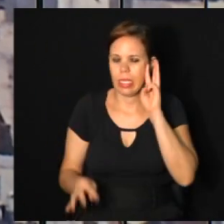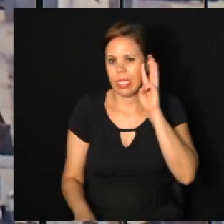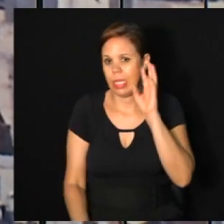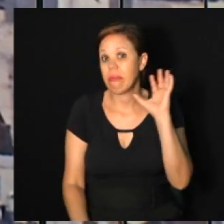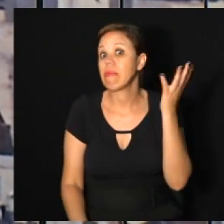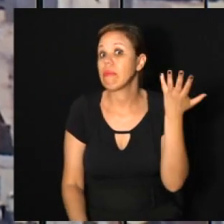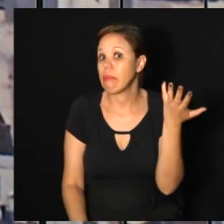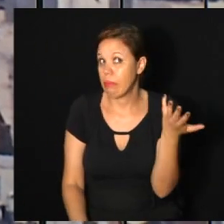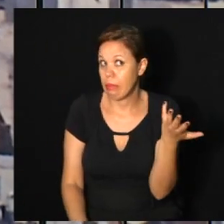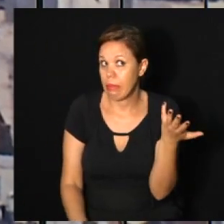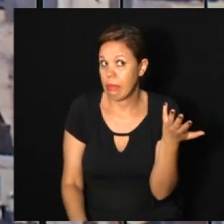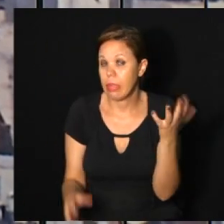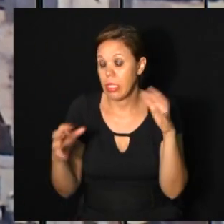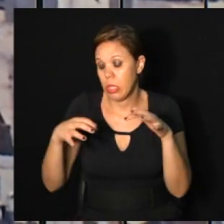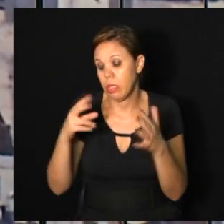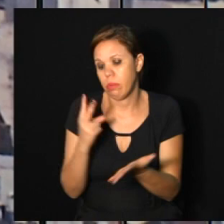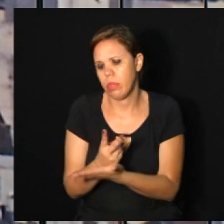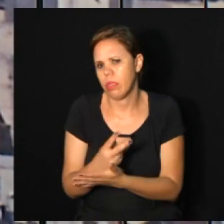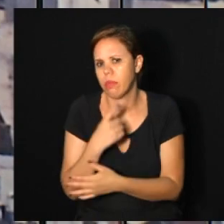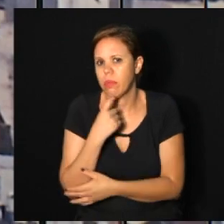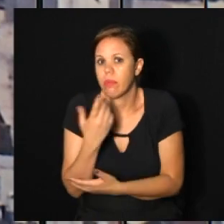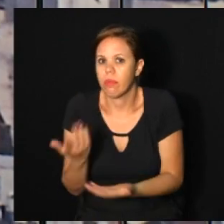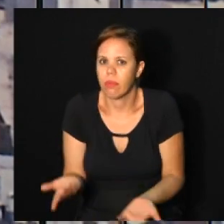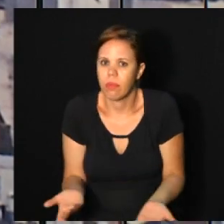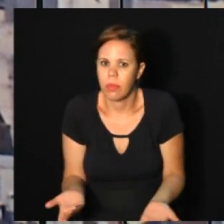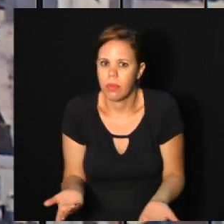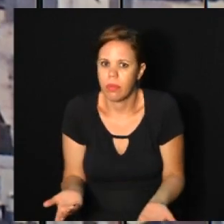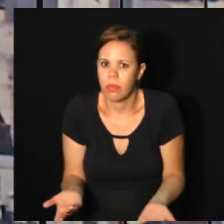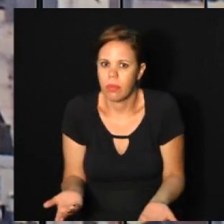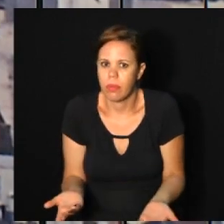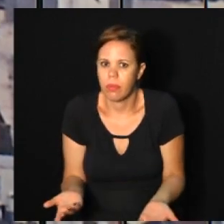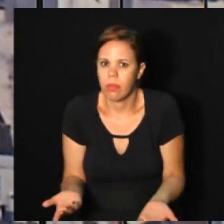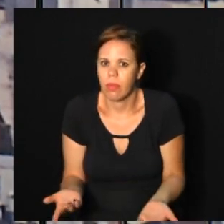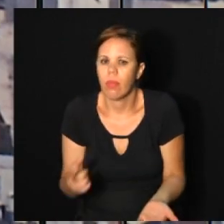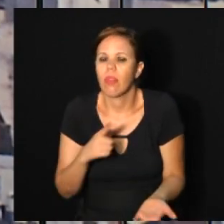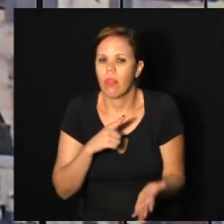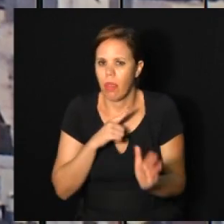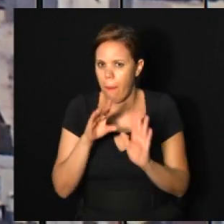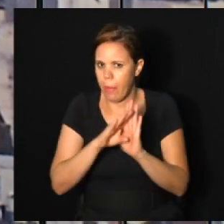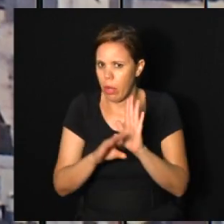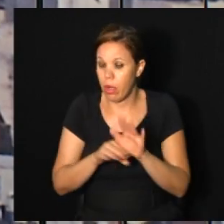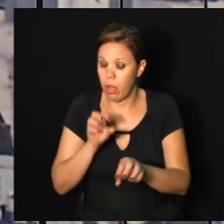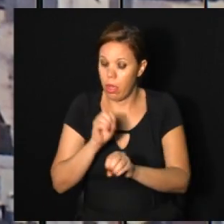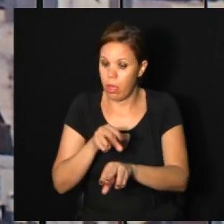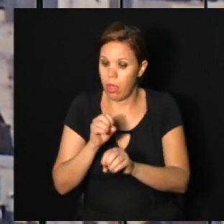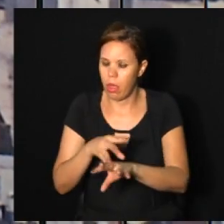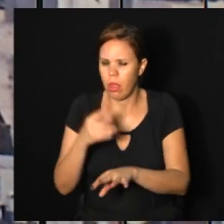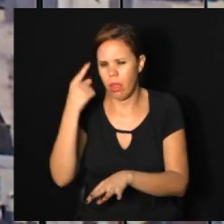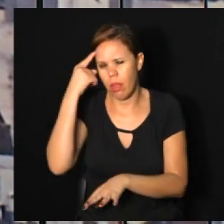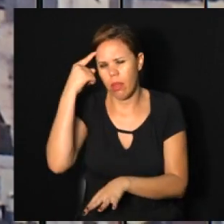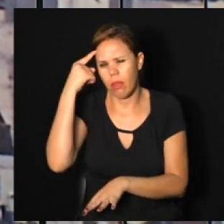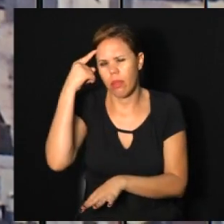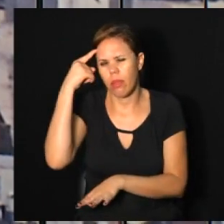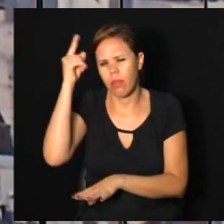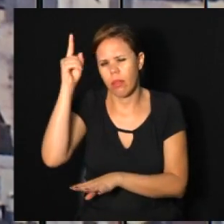terça-feira. Será que a chuva permanece em Campinas? Tem ainda quadro de educação sobre a criatividade dos professores para reger